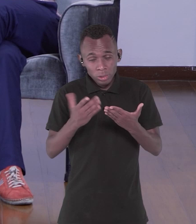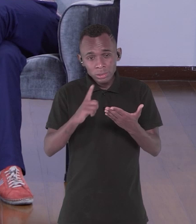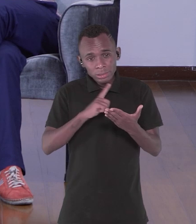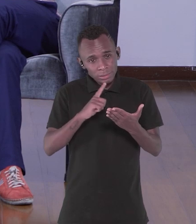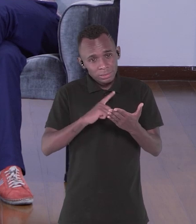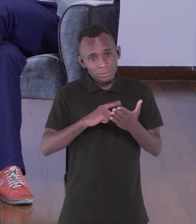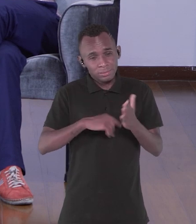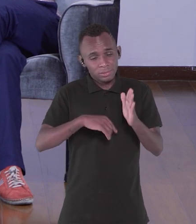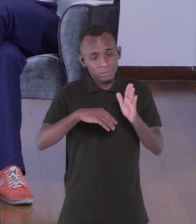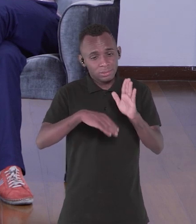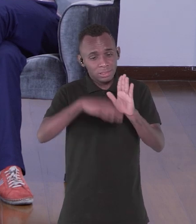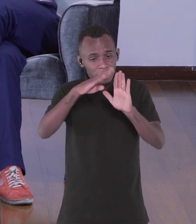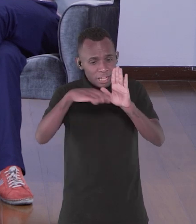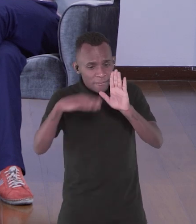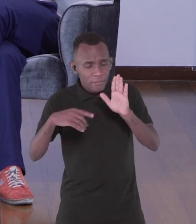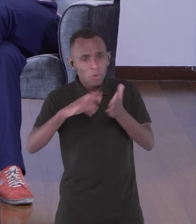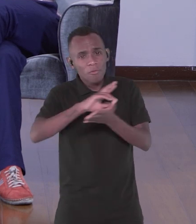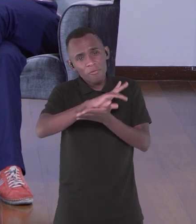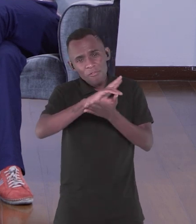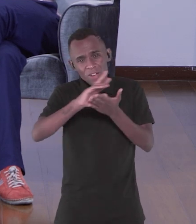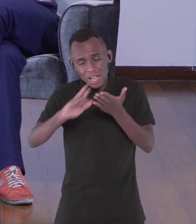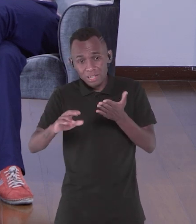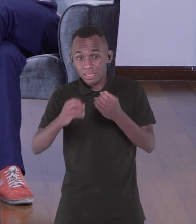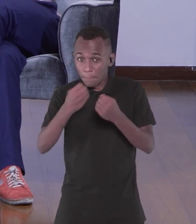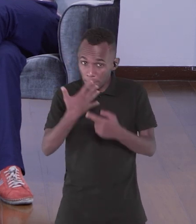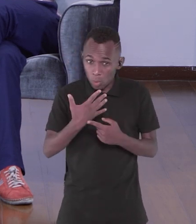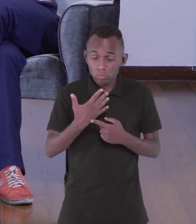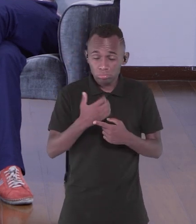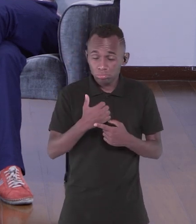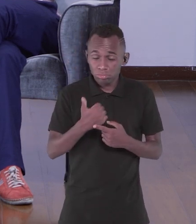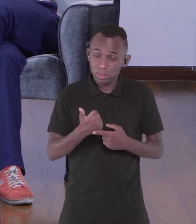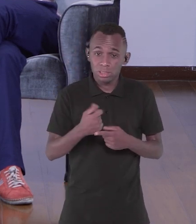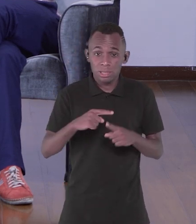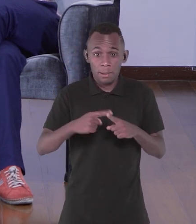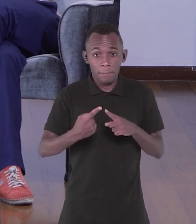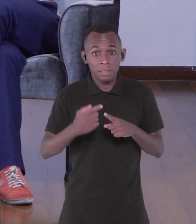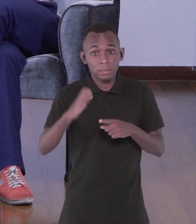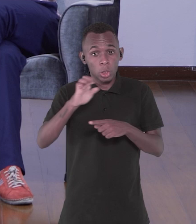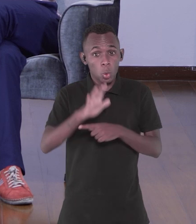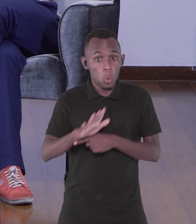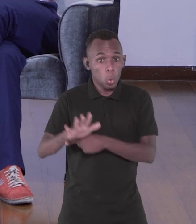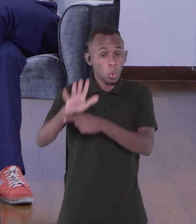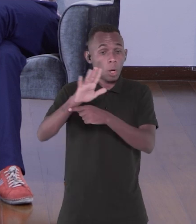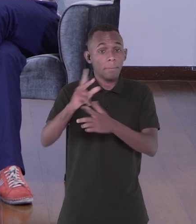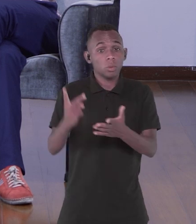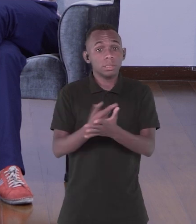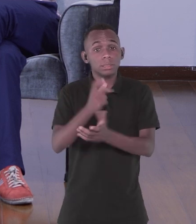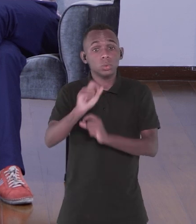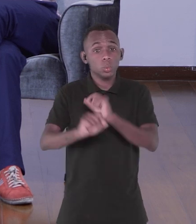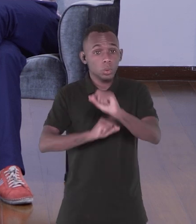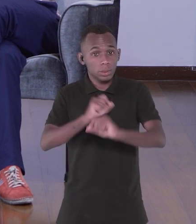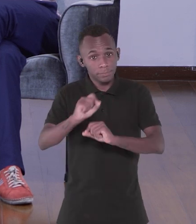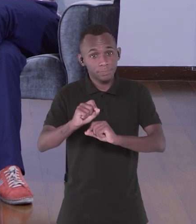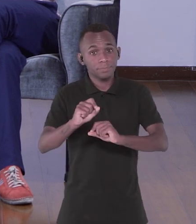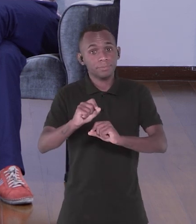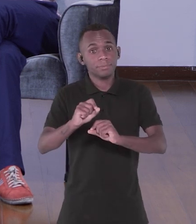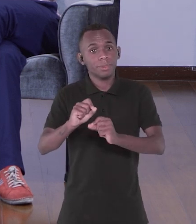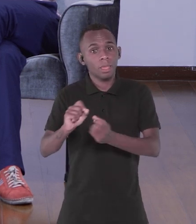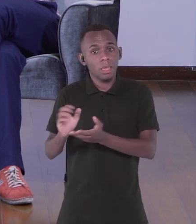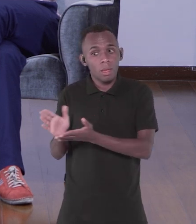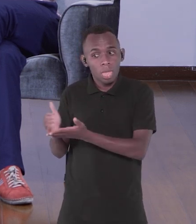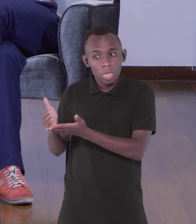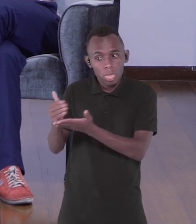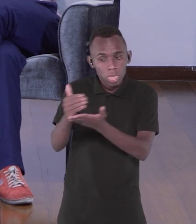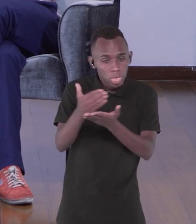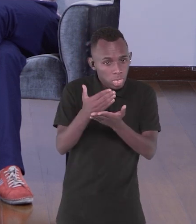níveis. Isso é bom? Provavelmente. Agora, o que acontece na Europa hoje é uma concentração de receita,